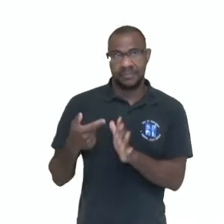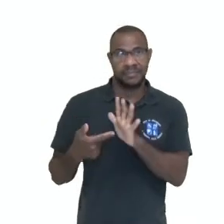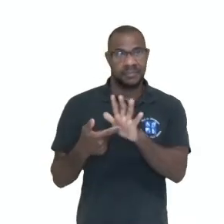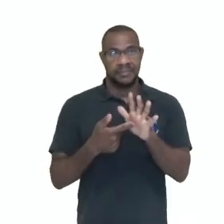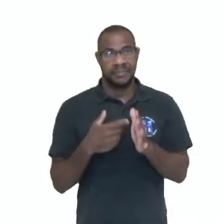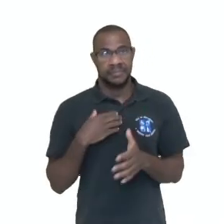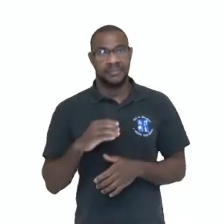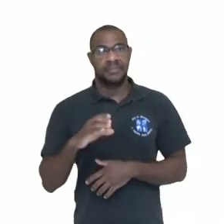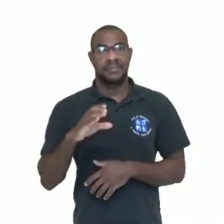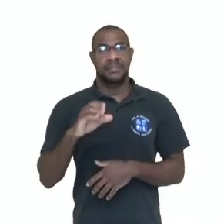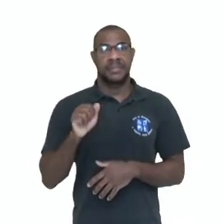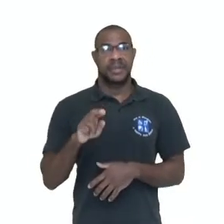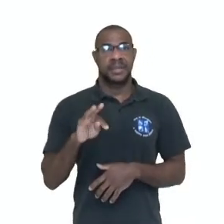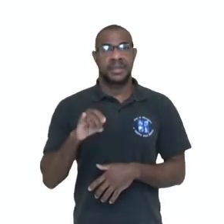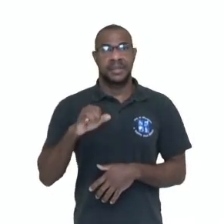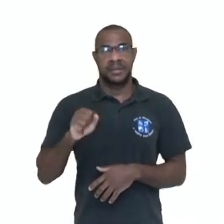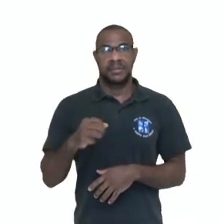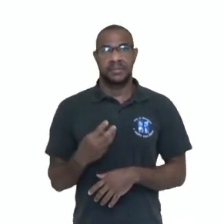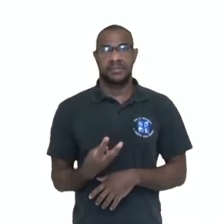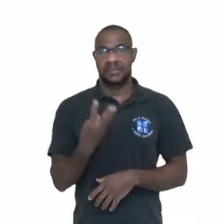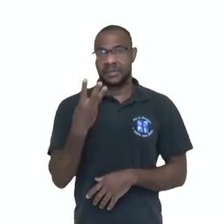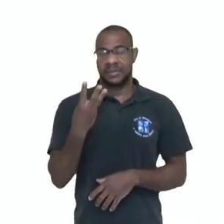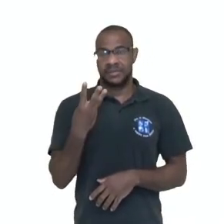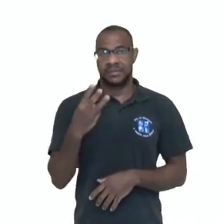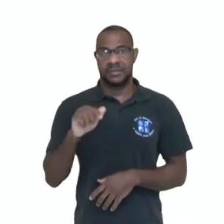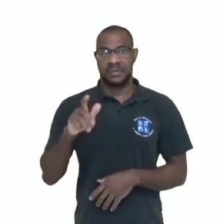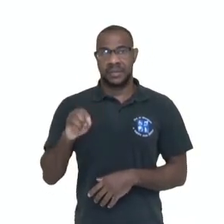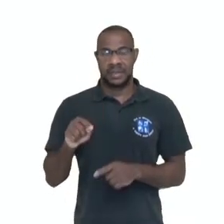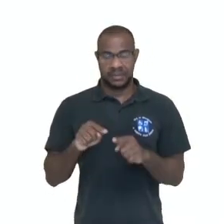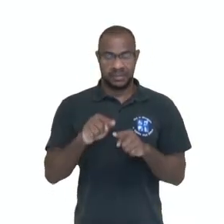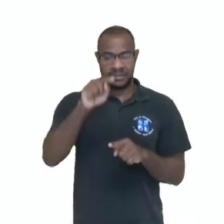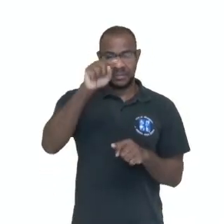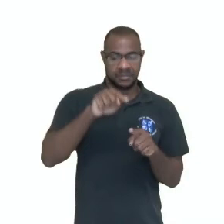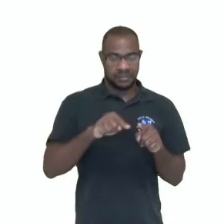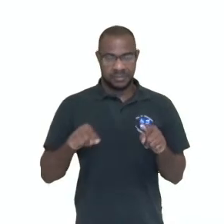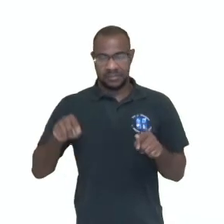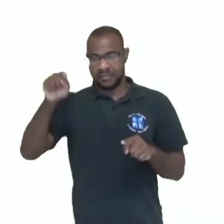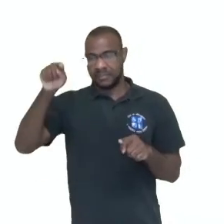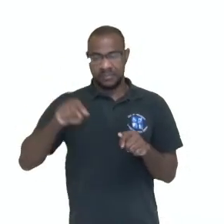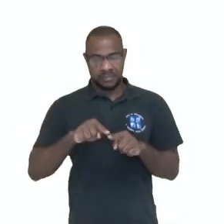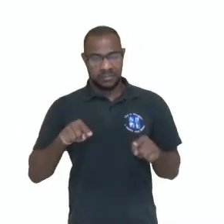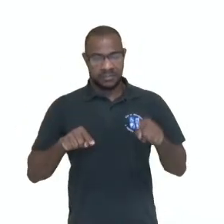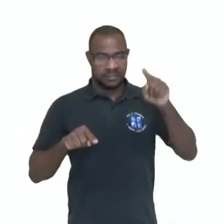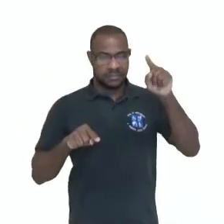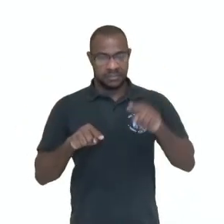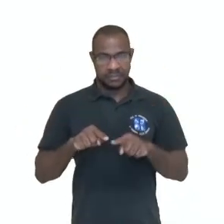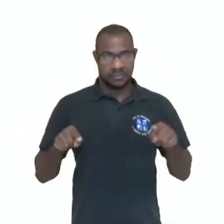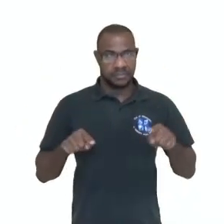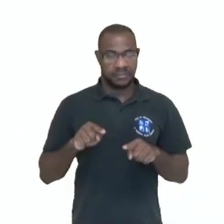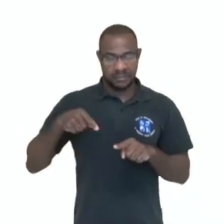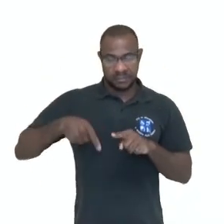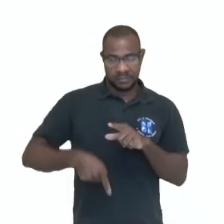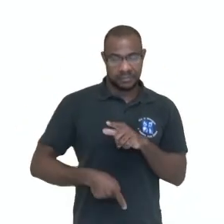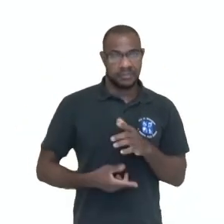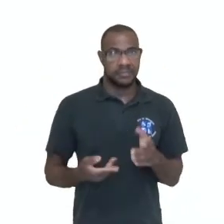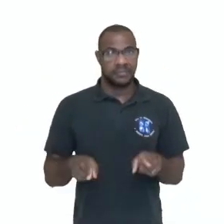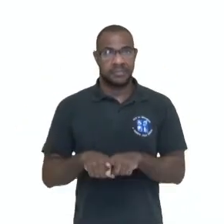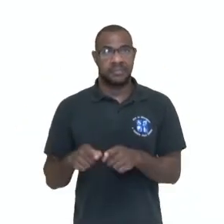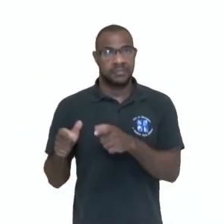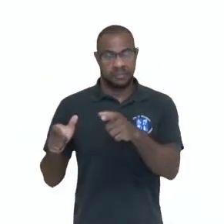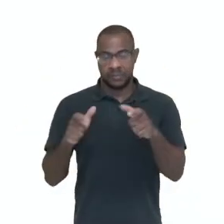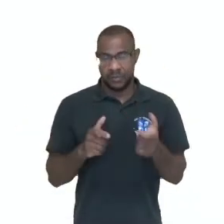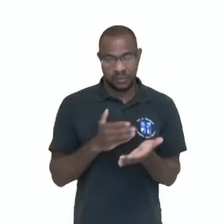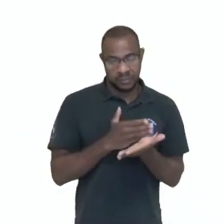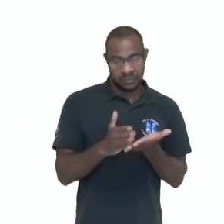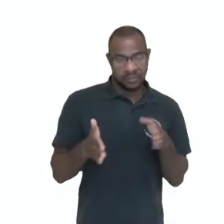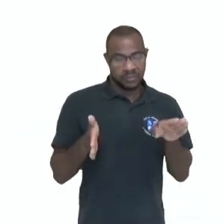plano cartesiano com 3 dimensões, como se fosse comprimento, altura e largura, profundidade. Do local de partida até